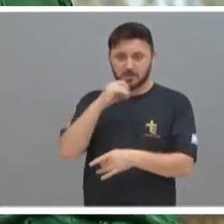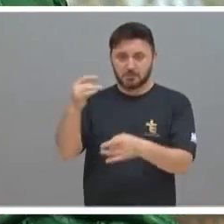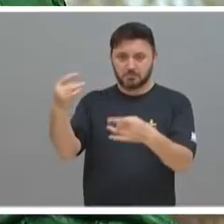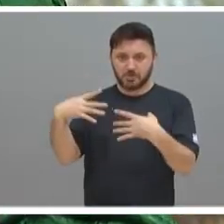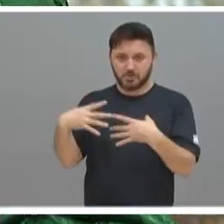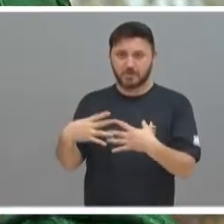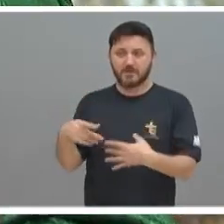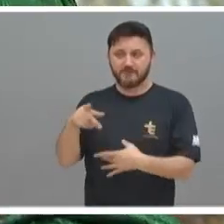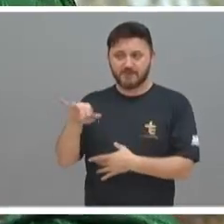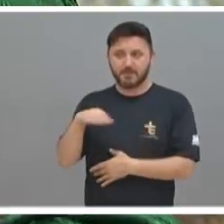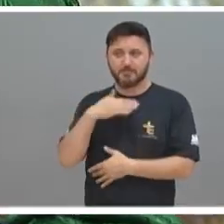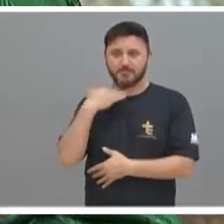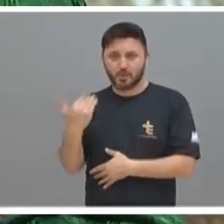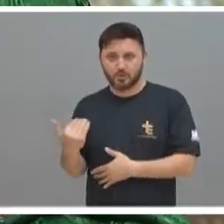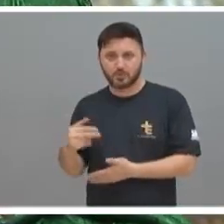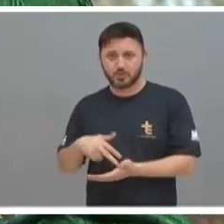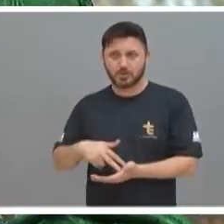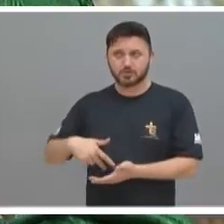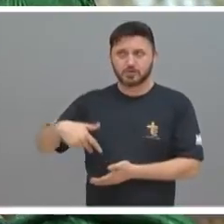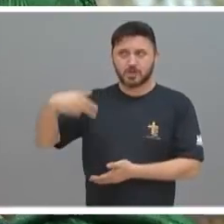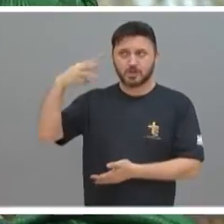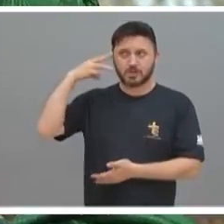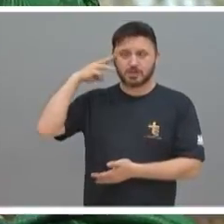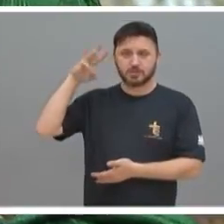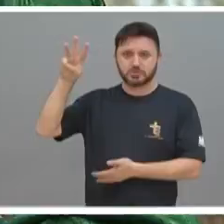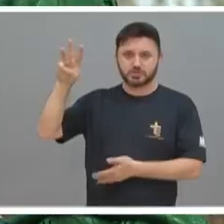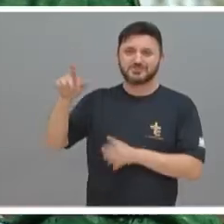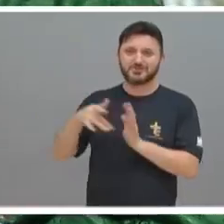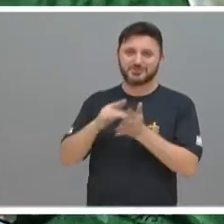deve ser morto, ressuscitar no terceiro dia.